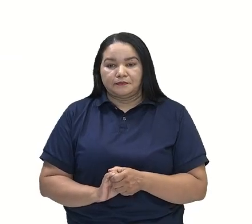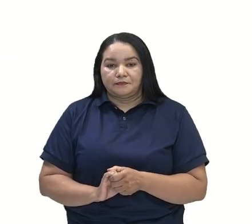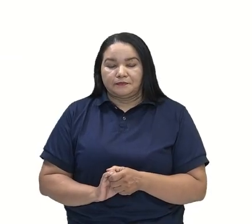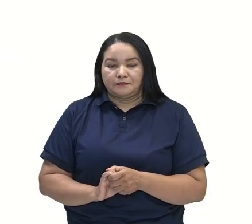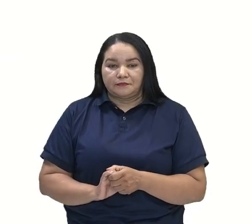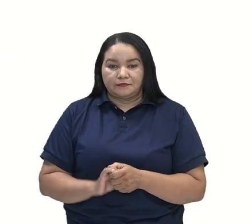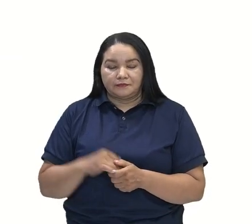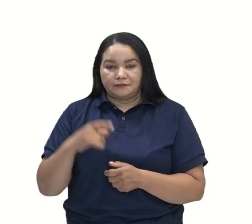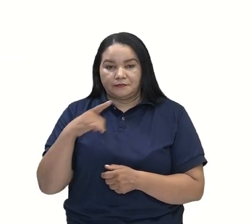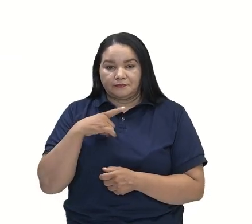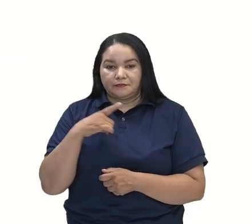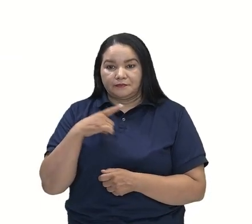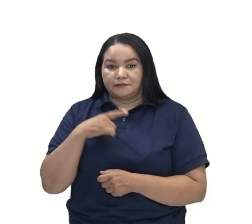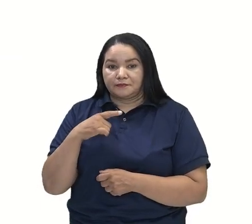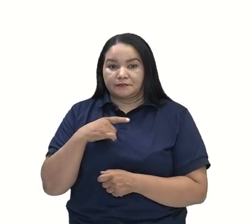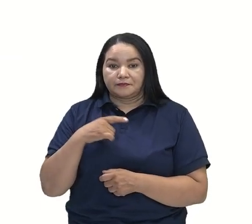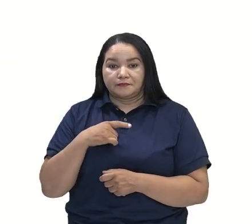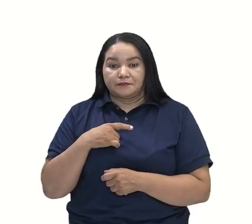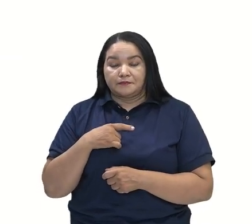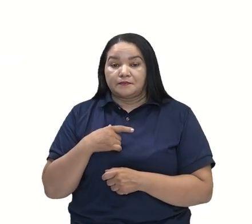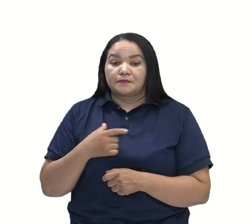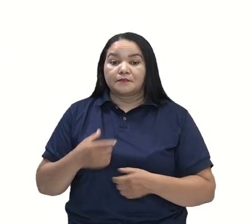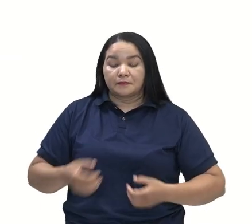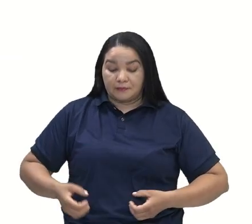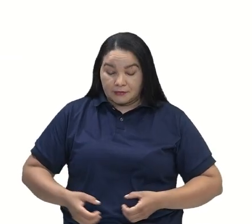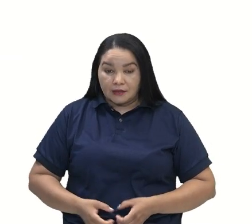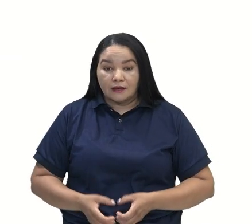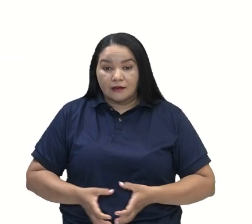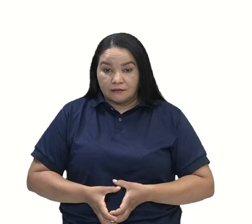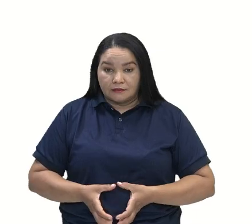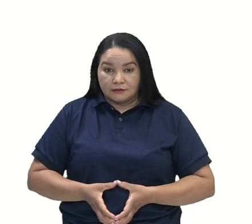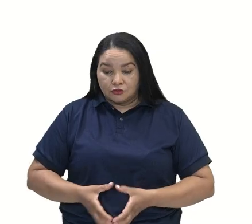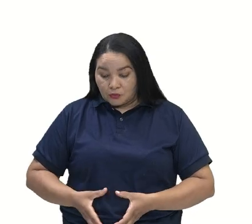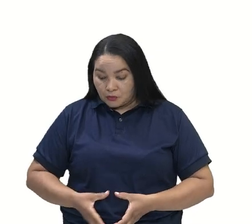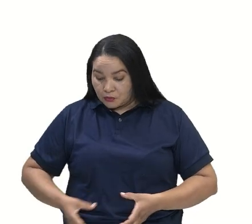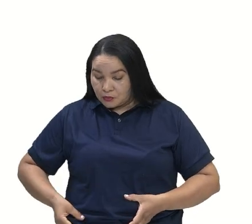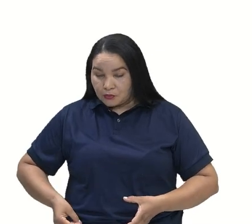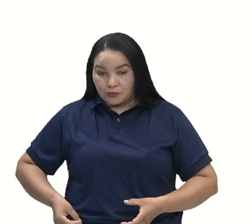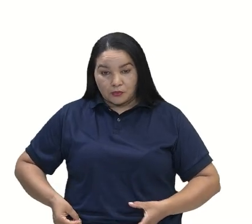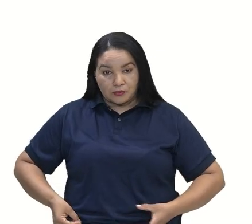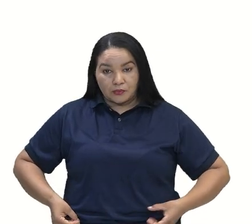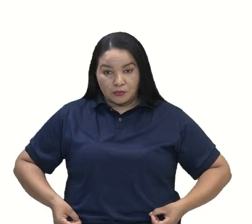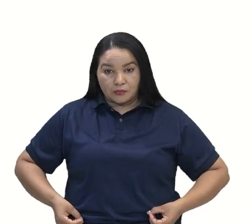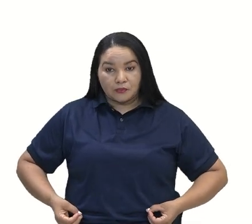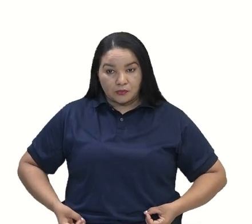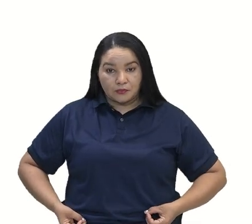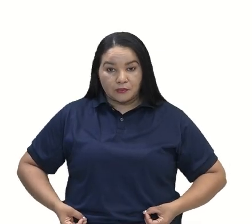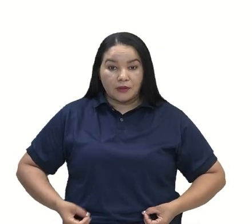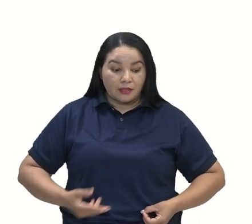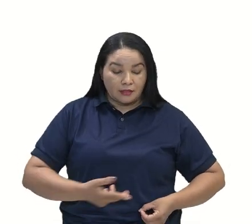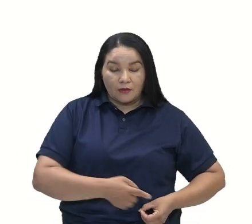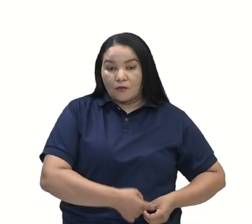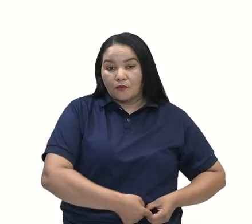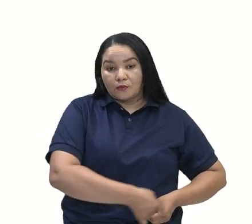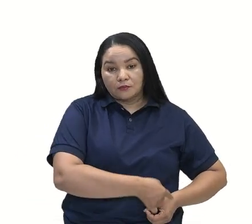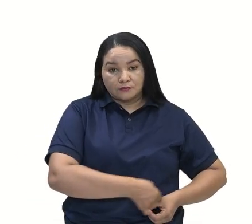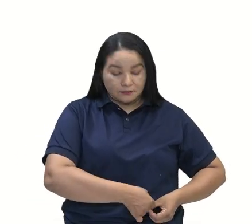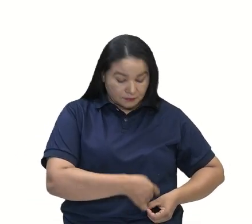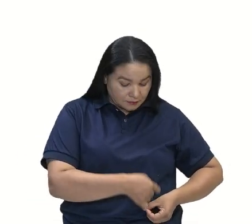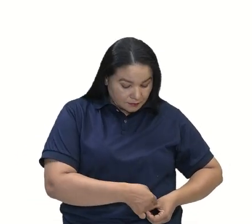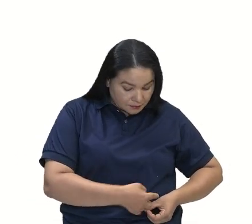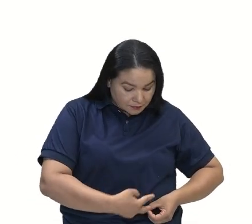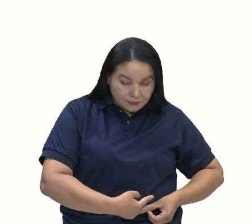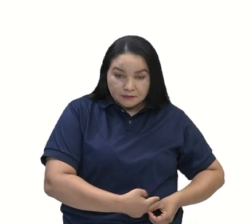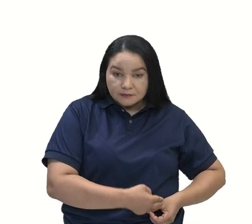Então, observe aí que no caso da laqueadura, vai ser uma cirurgia realizada nas tubas uterinas das mulheres,